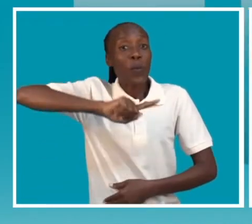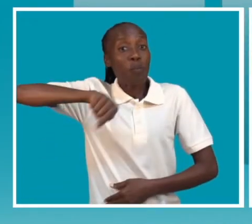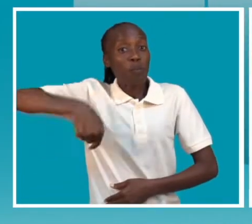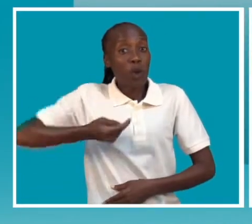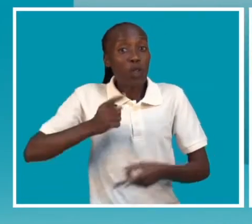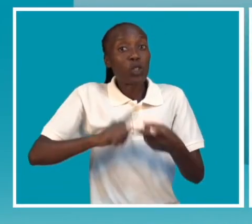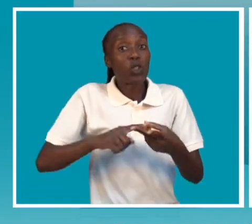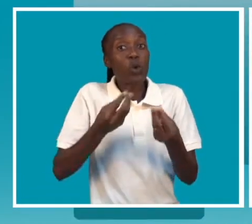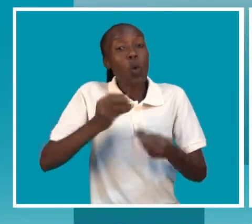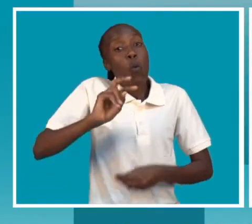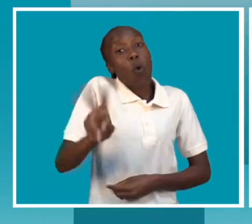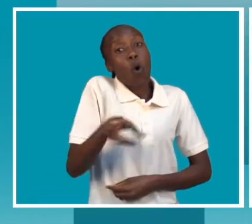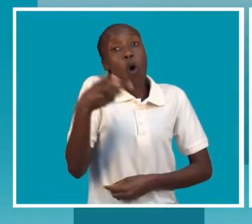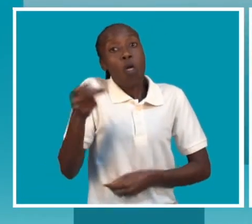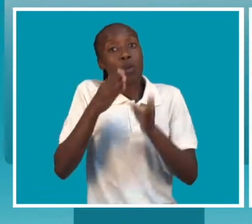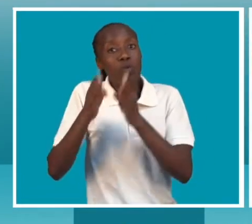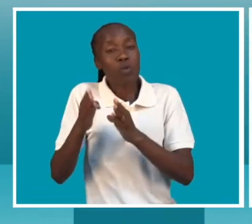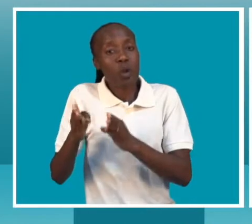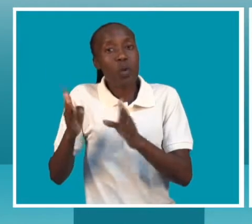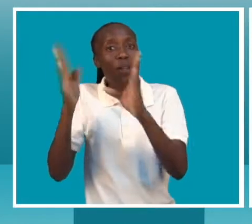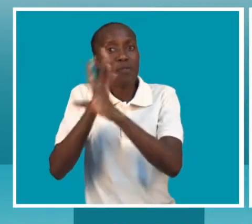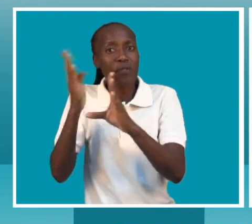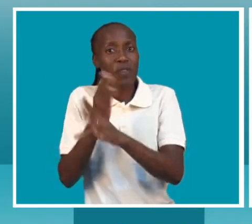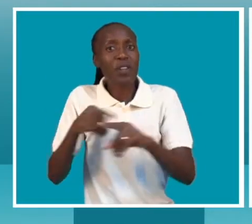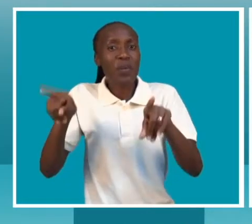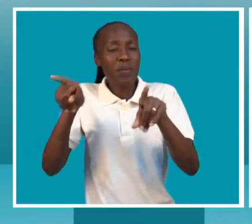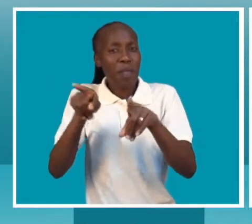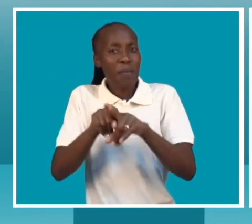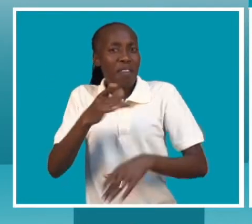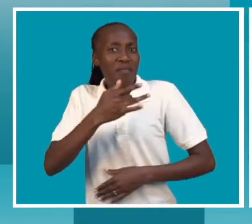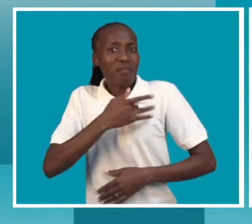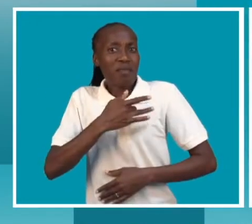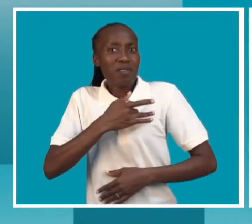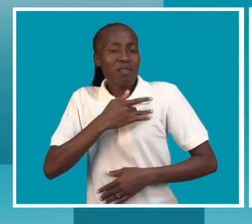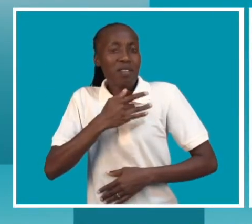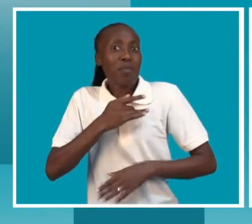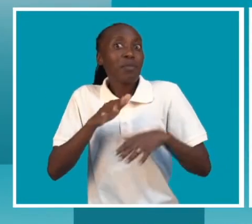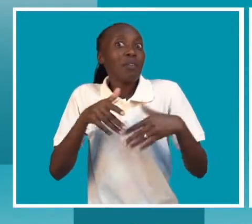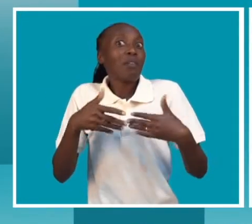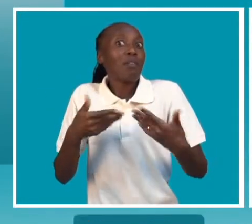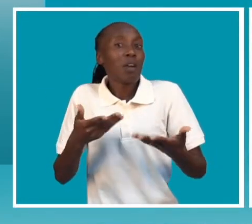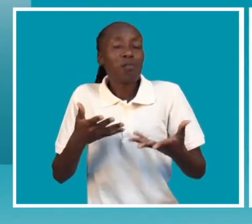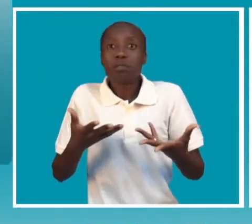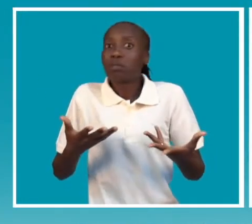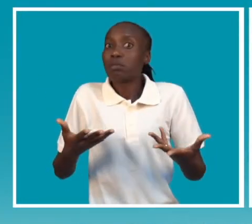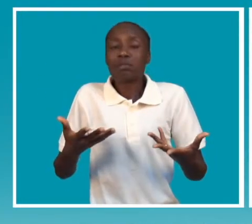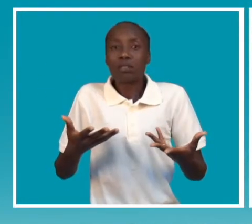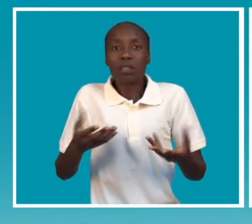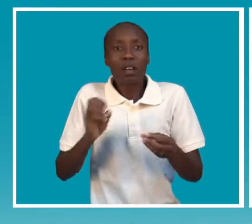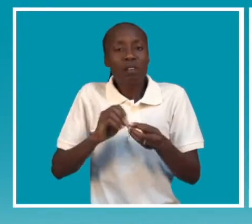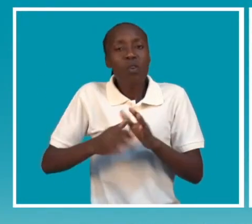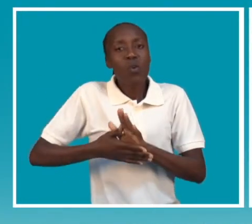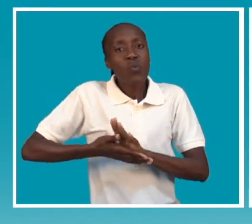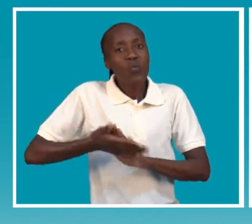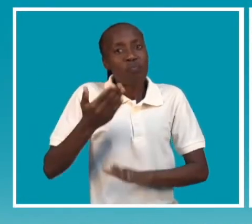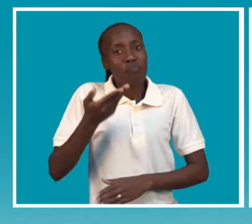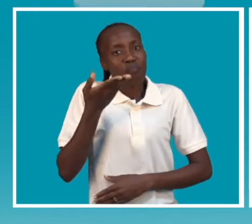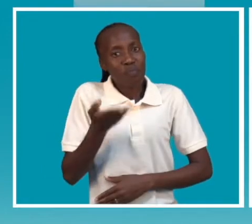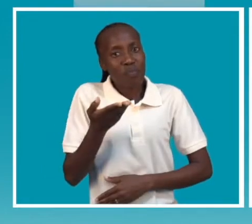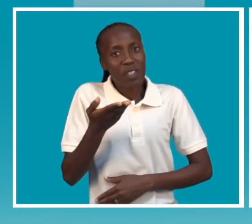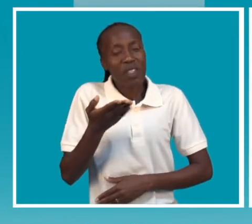de fora, sentem sensibilizados pela causa. E nisso é que estamos aqui, para